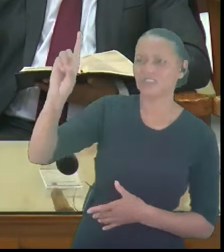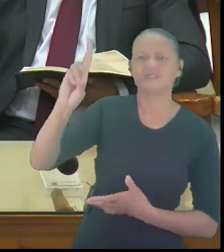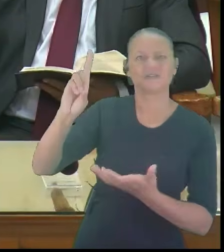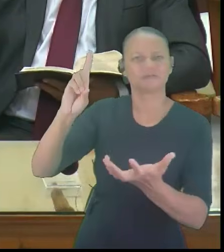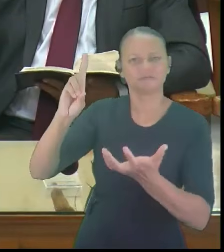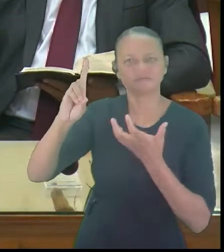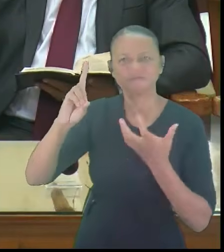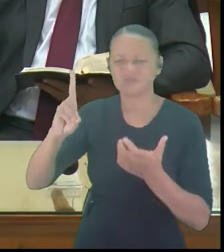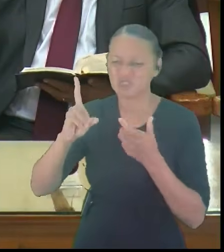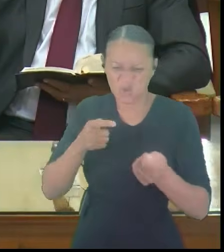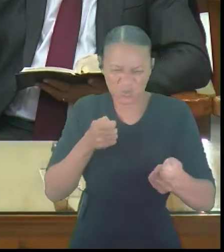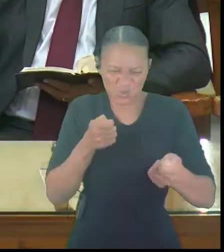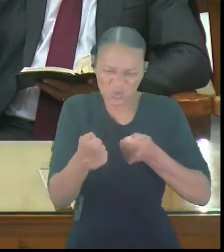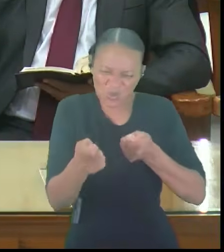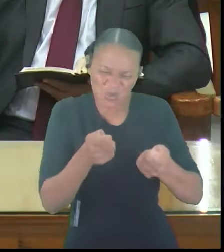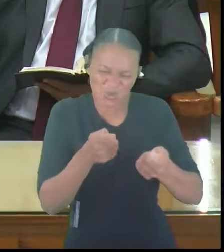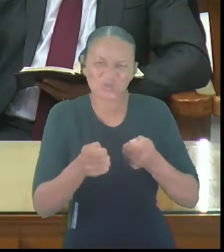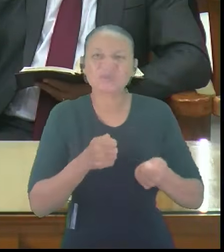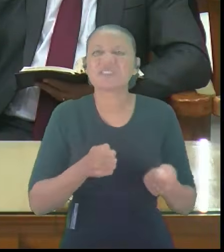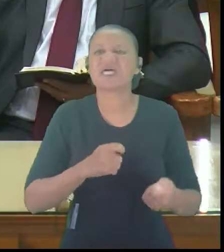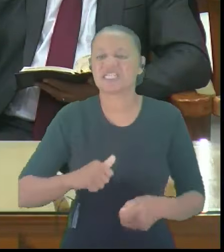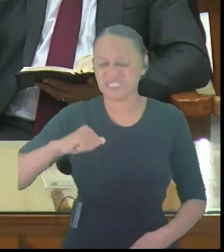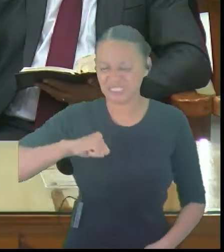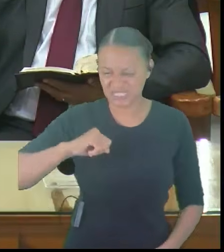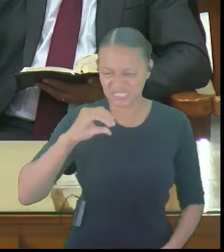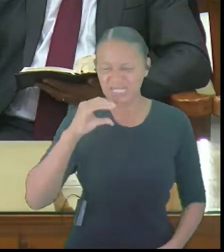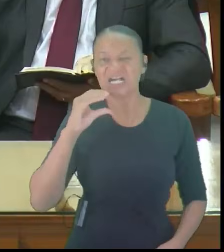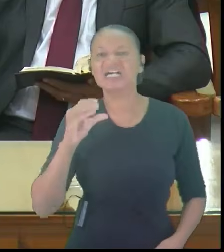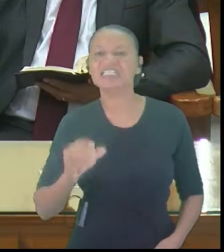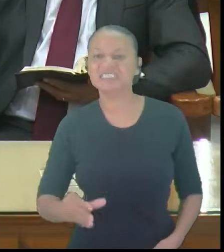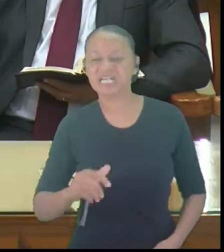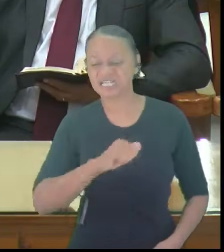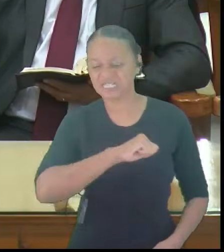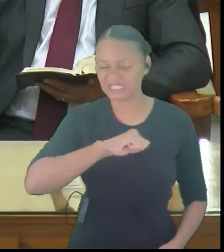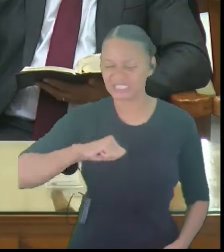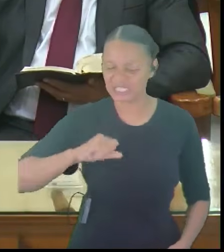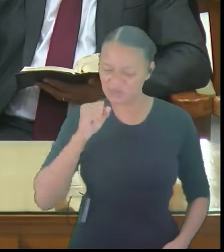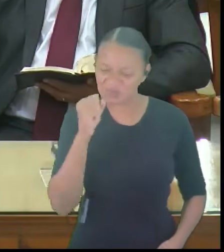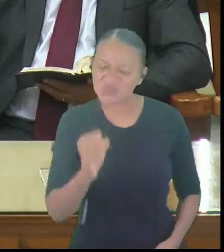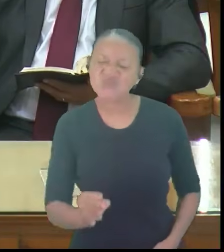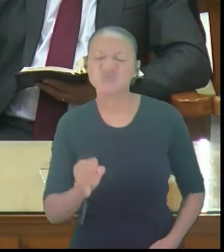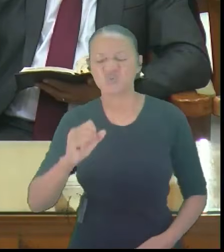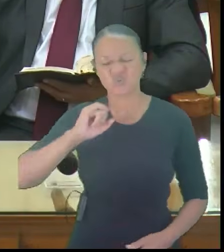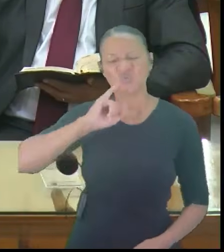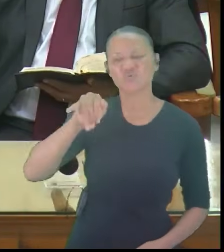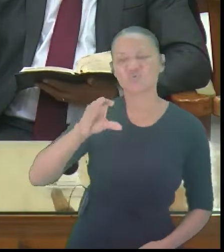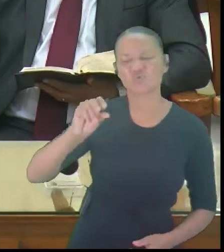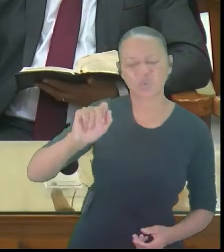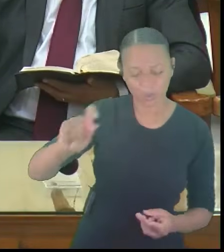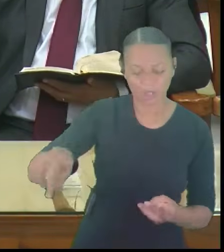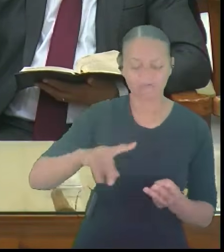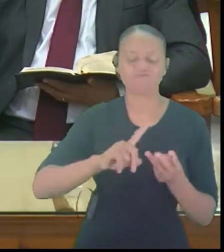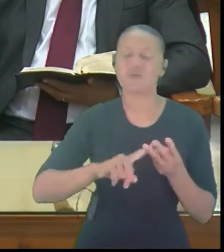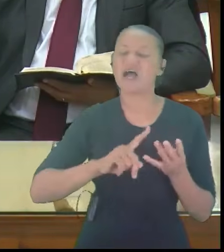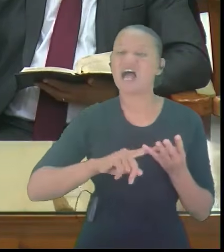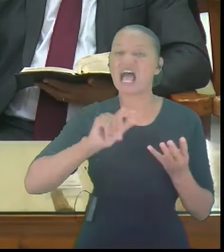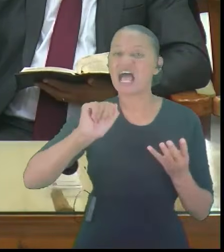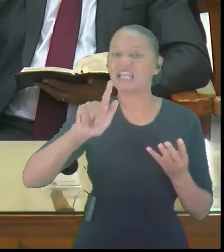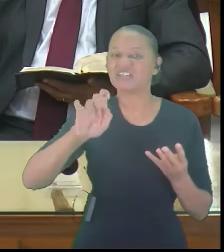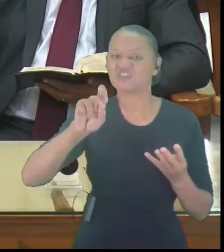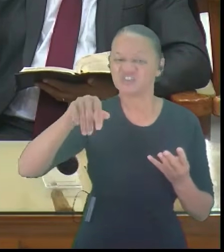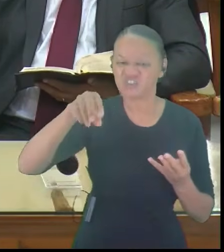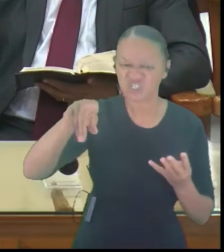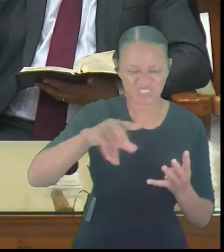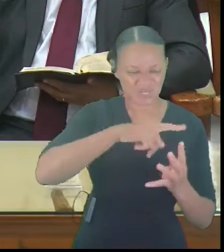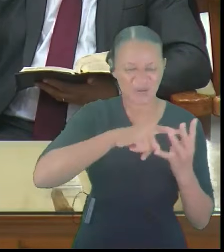quer, Deus domina Anás, Deus domina Caifás, Deus domina João, Deus domina Alexandre, e eles não podem